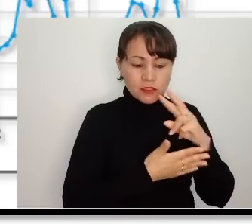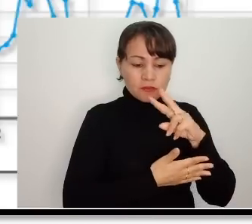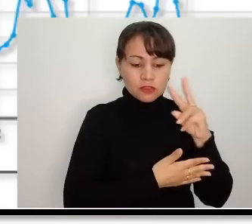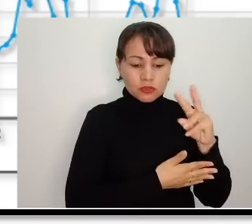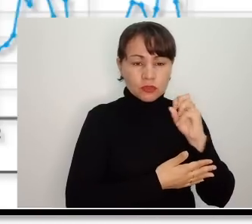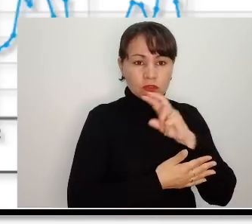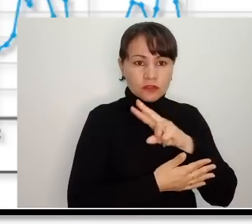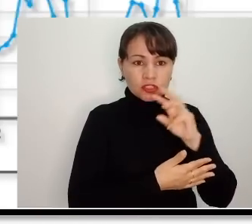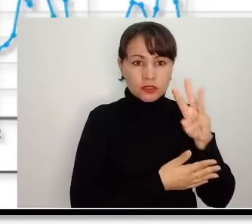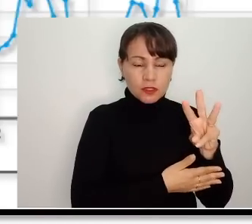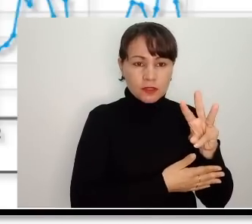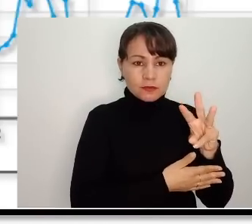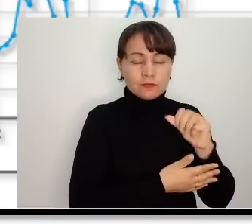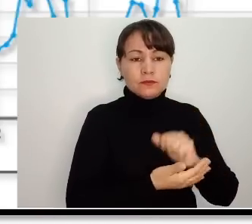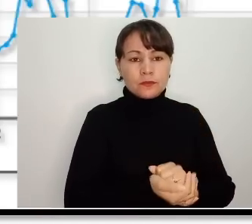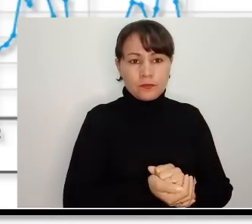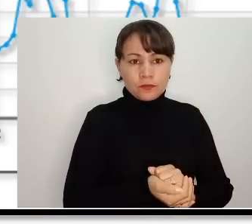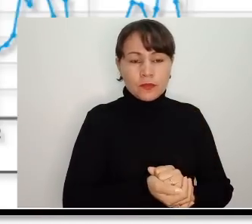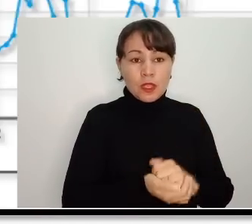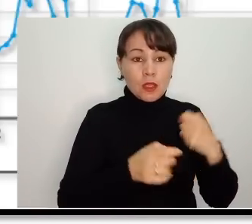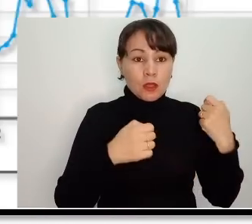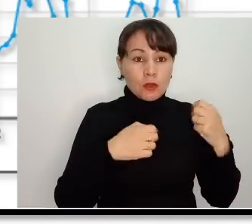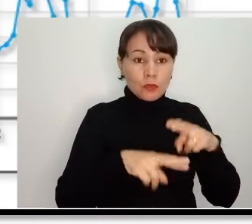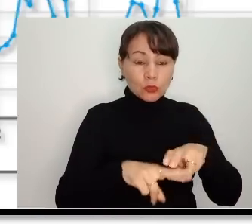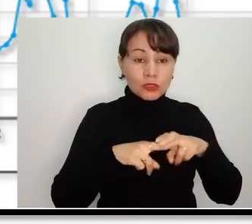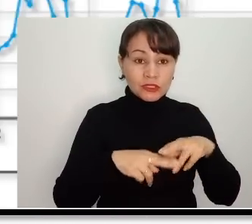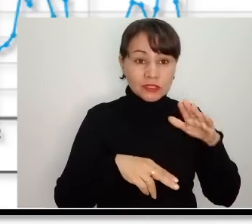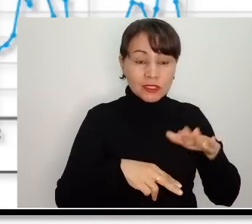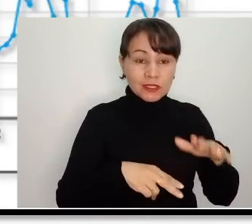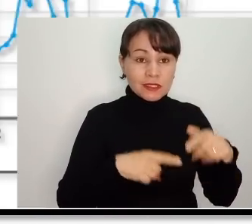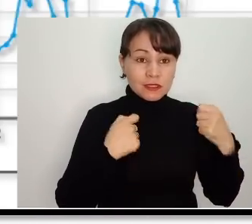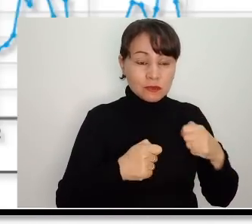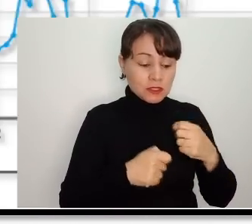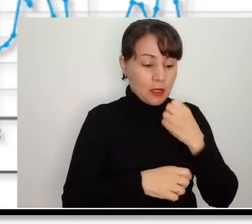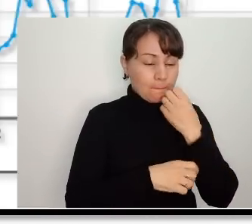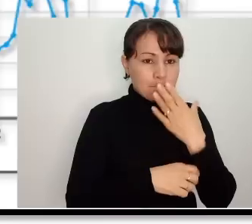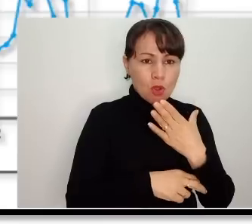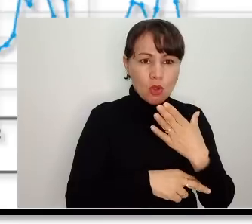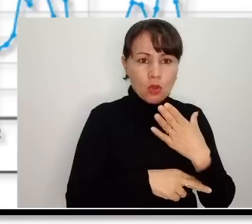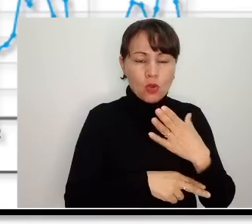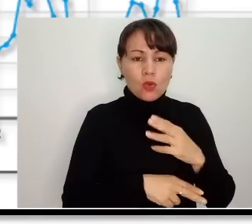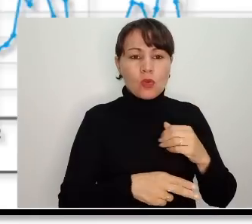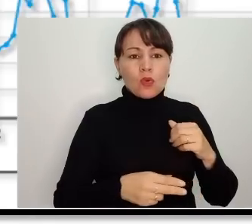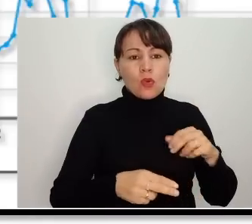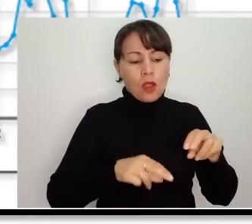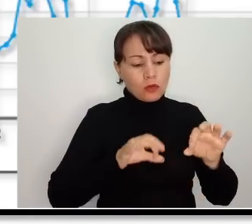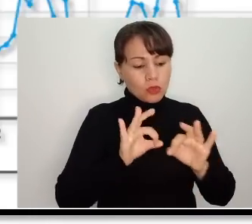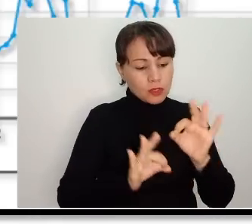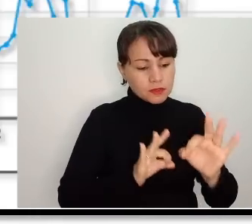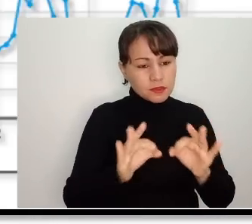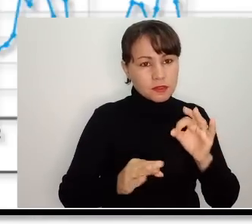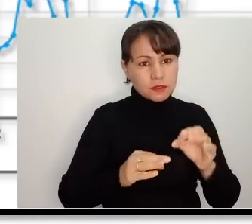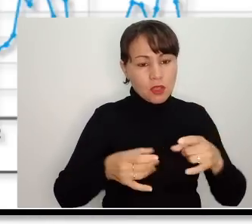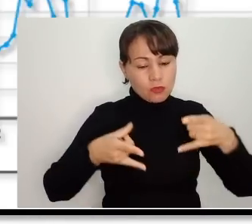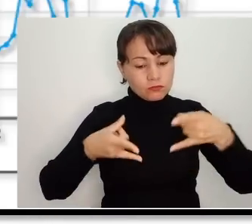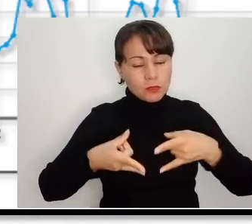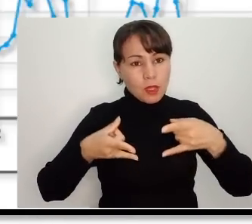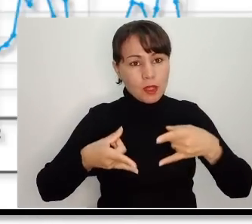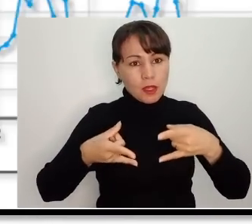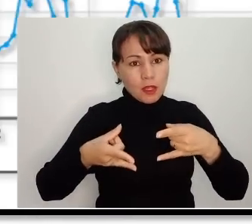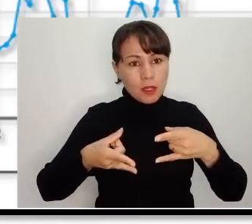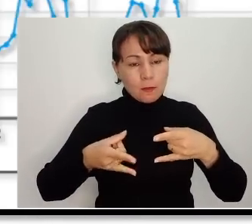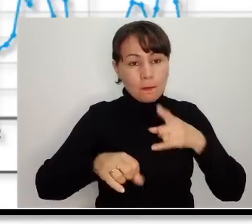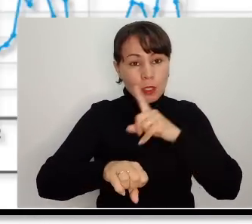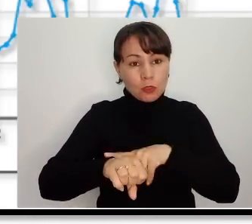22 e às 23 horas. Por isso que a criança, ela precisa estar, para um bom aprendizado, na cama a